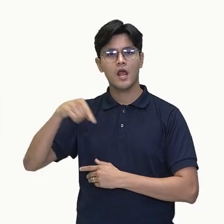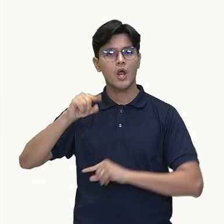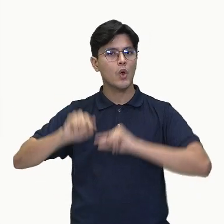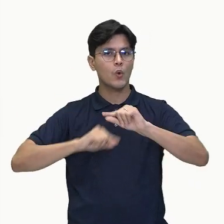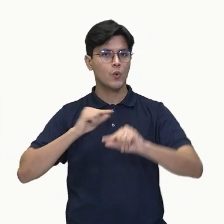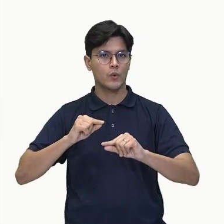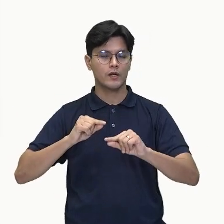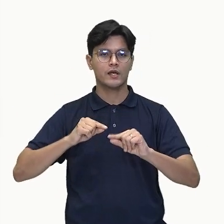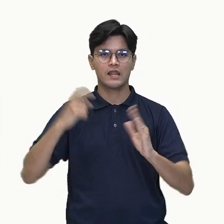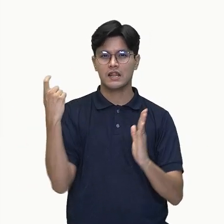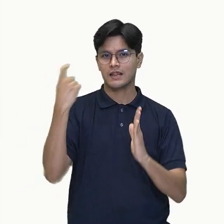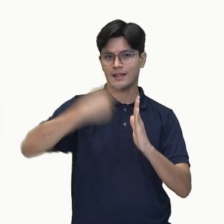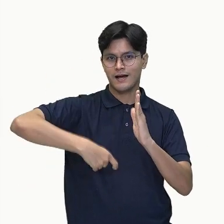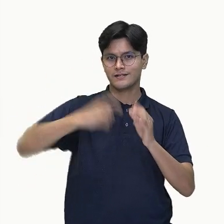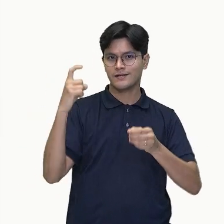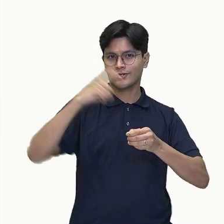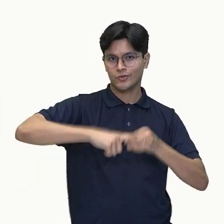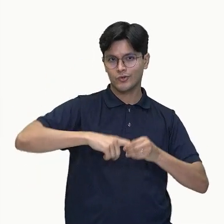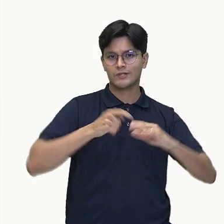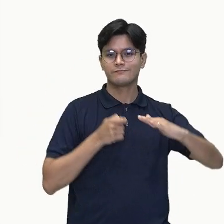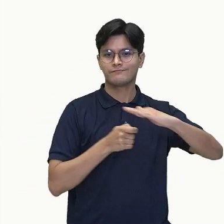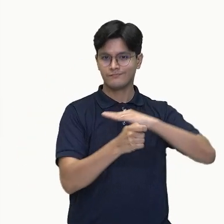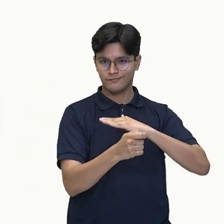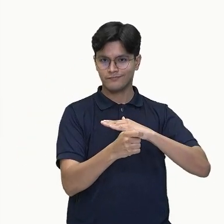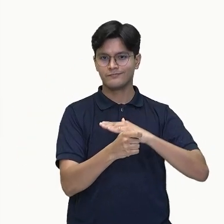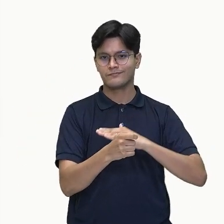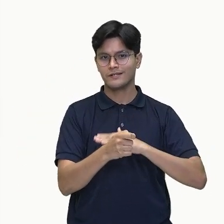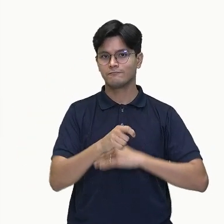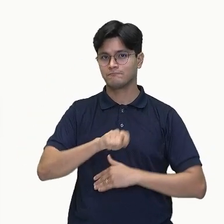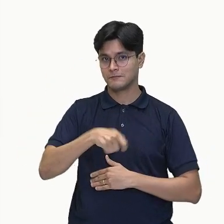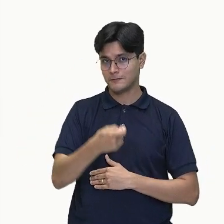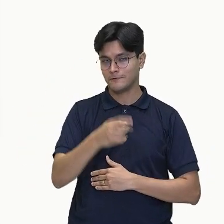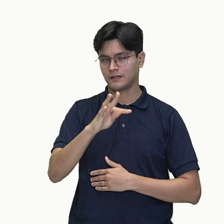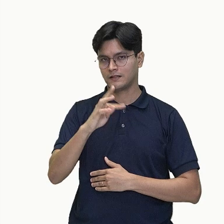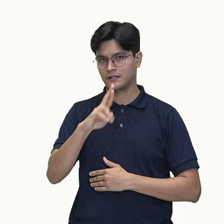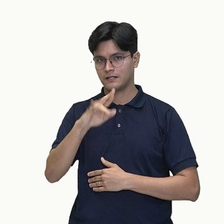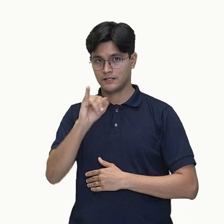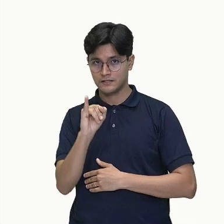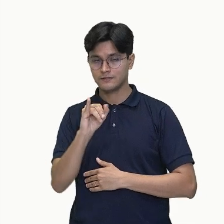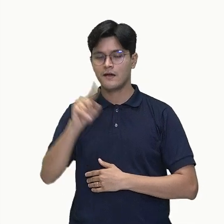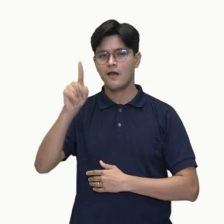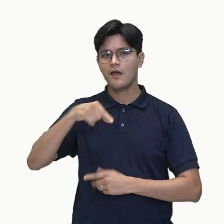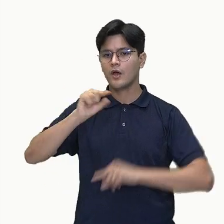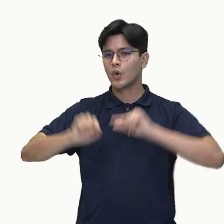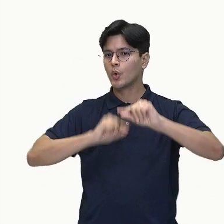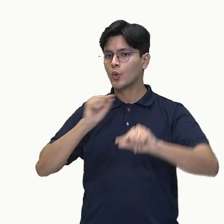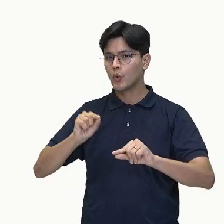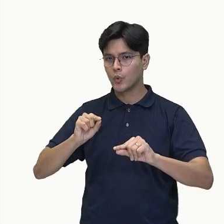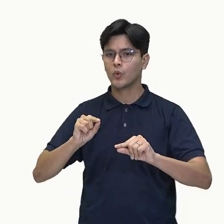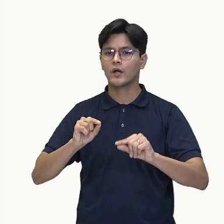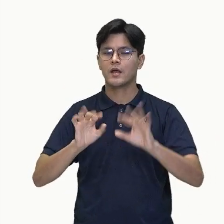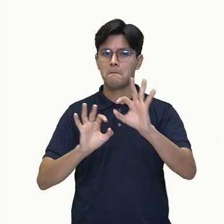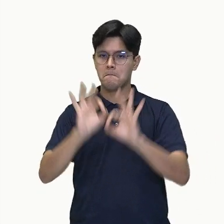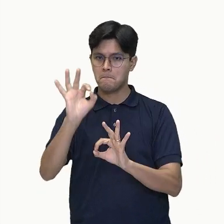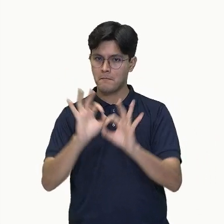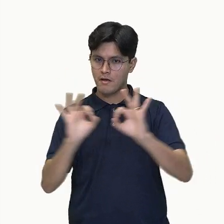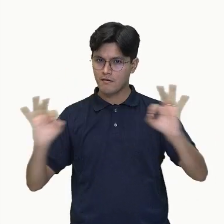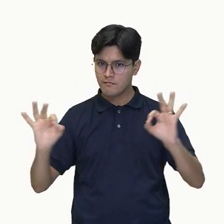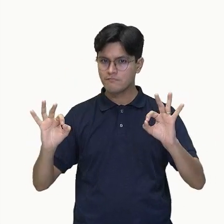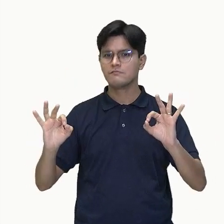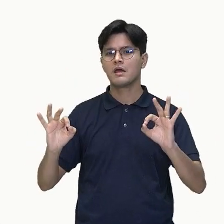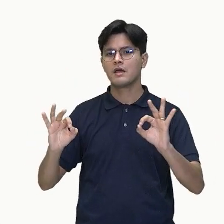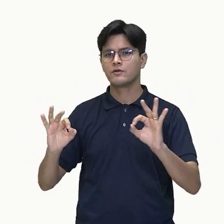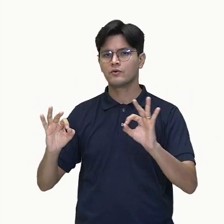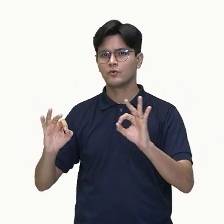investimento, ROI, né? Essa já é uma sigla em inglês, é uma métrica financeira que mede o ganho ou perda de um